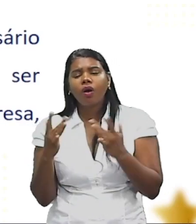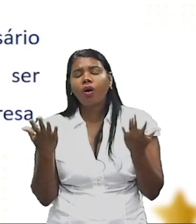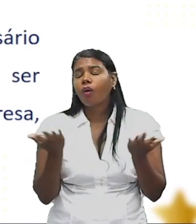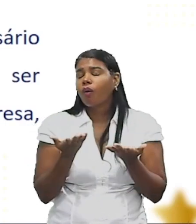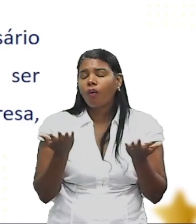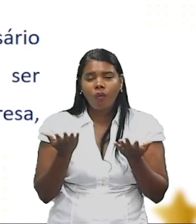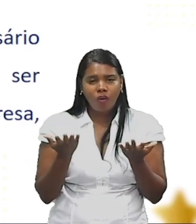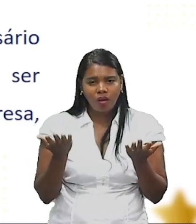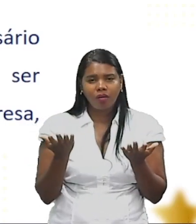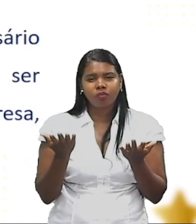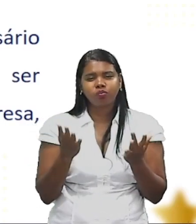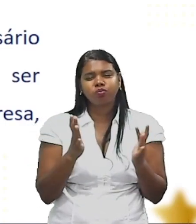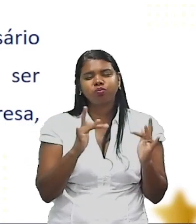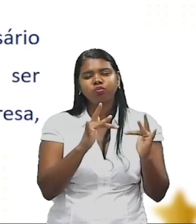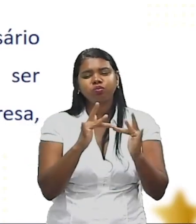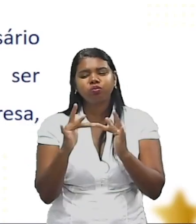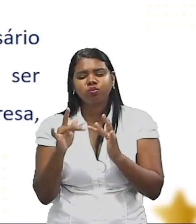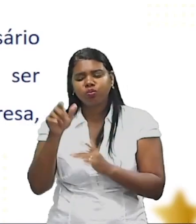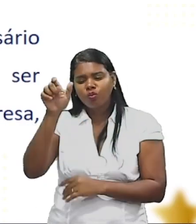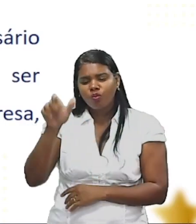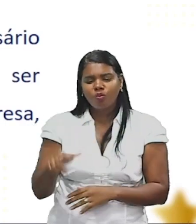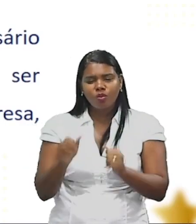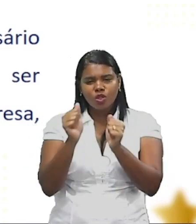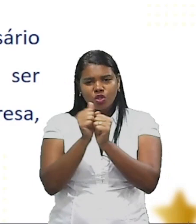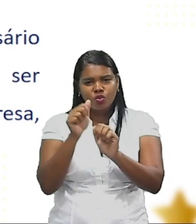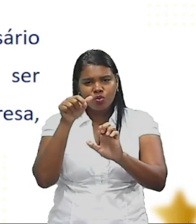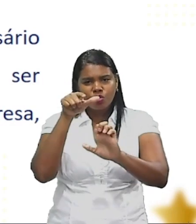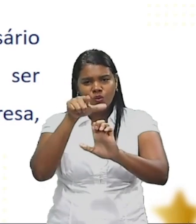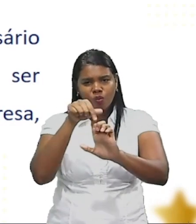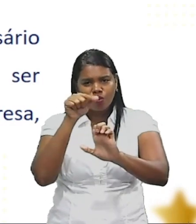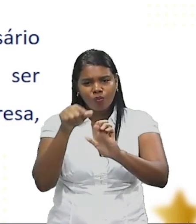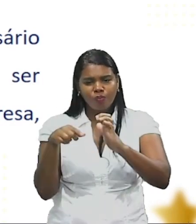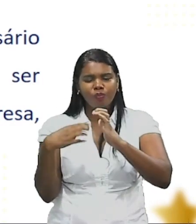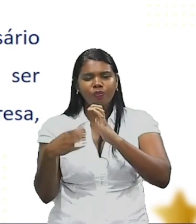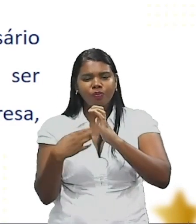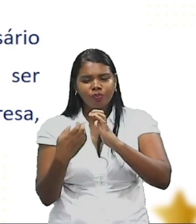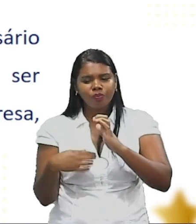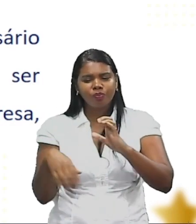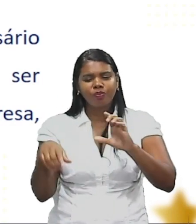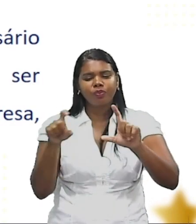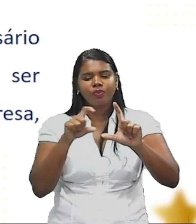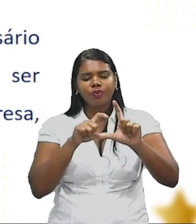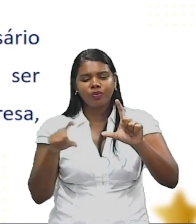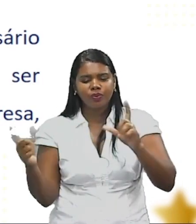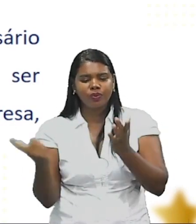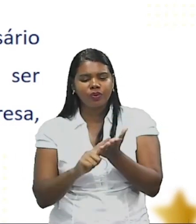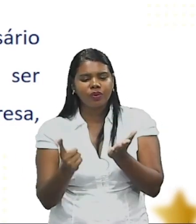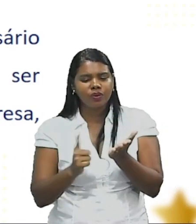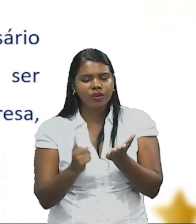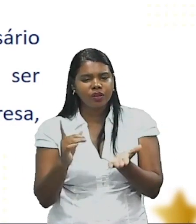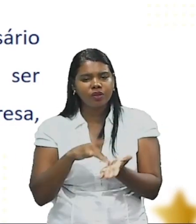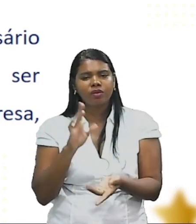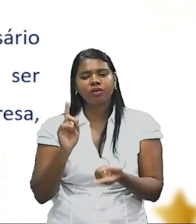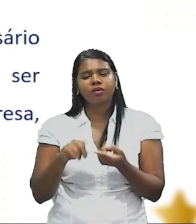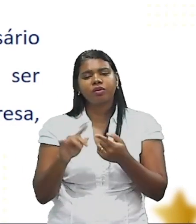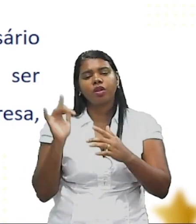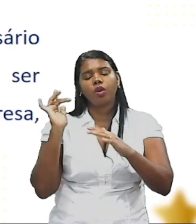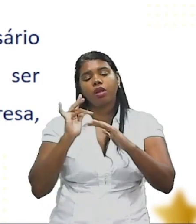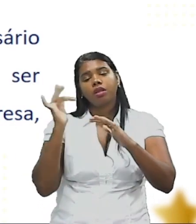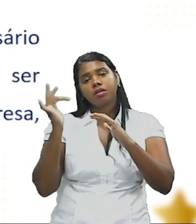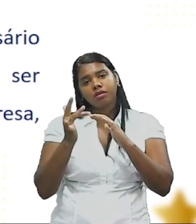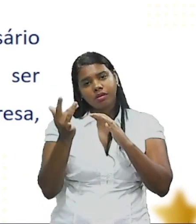vocês, né? Qualquer contato do cliente junto à empresa, seja na leitura de um anúncio no jornal, né? Numa rede